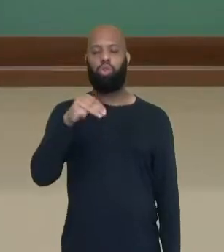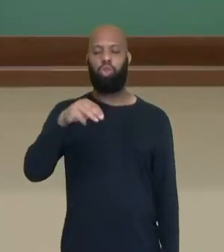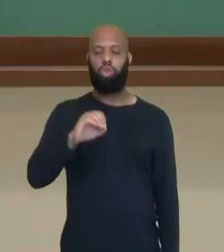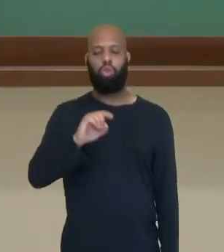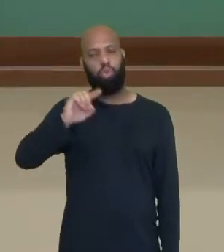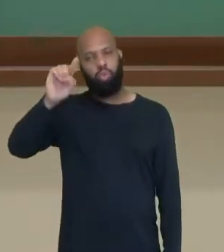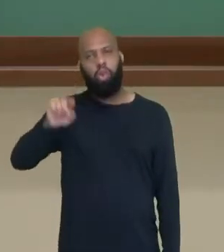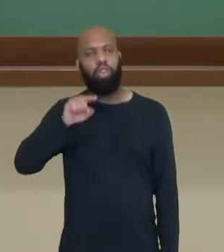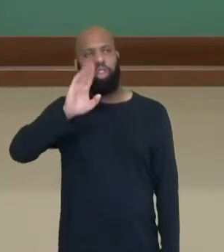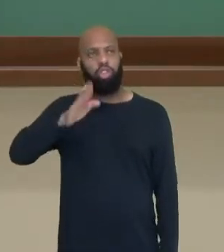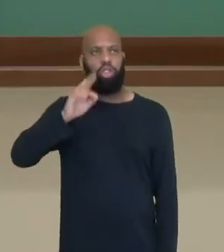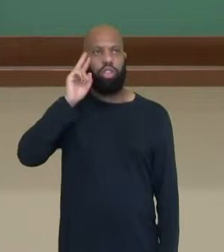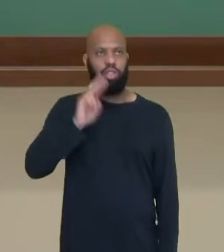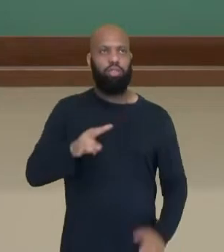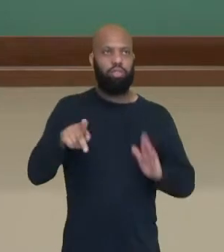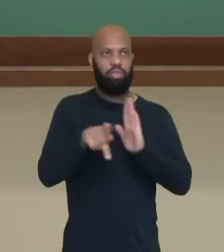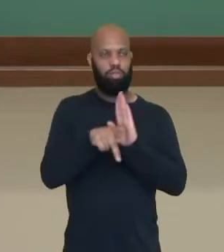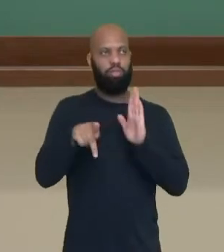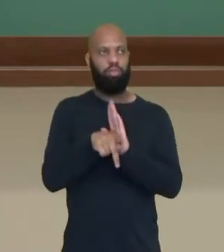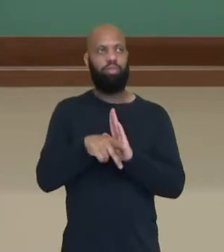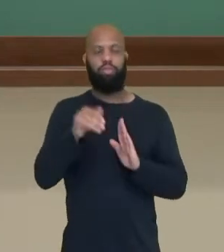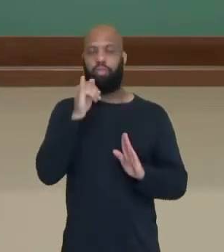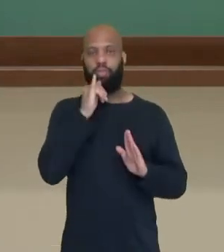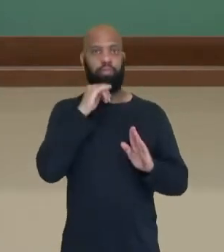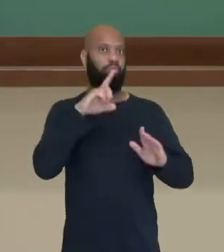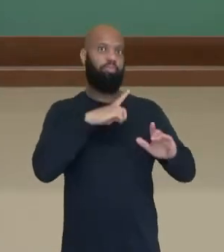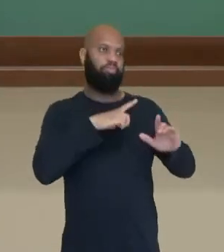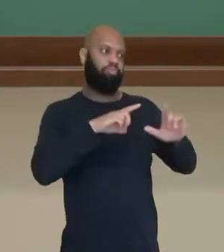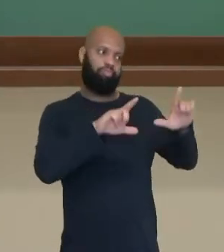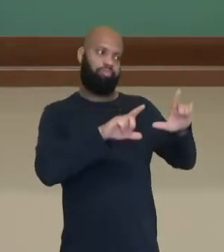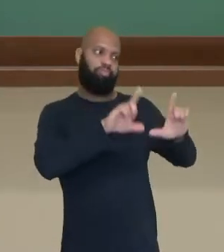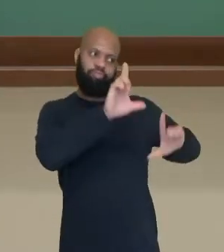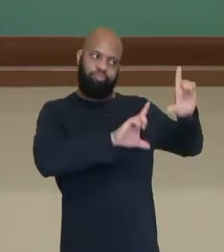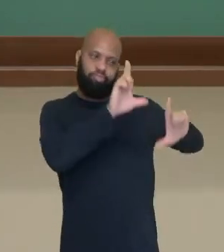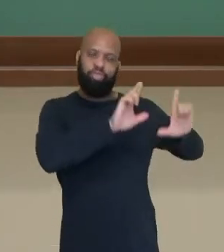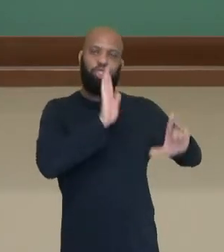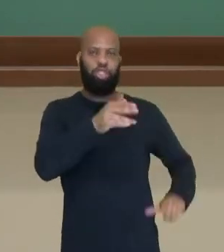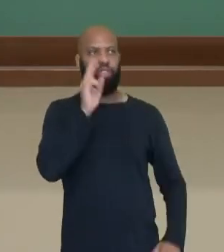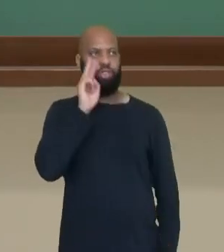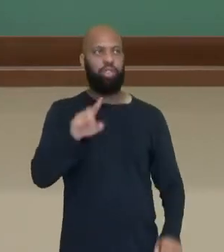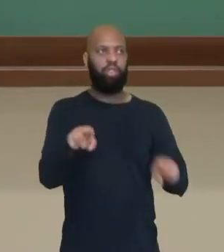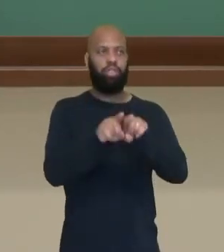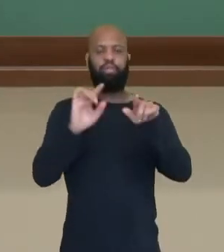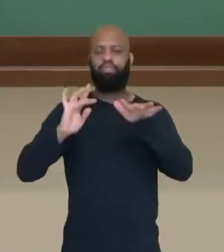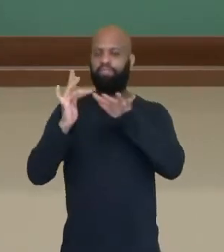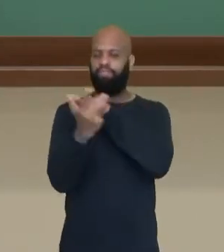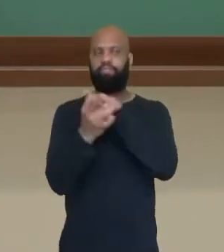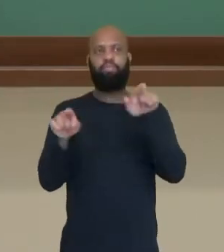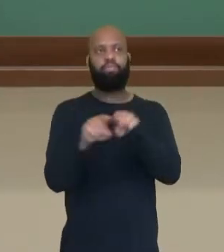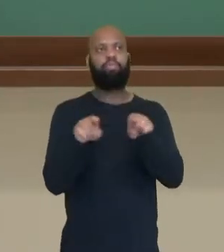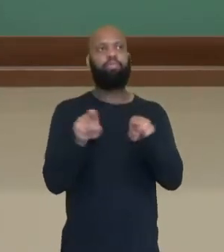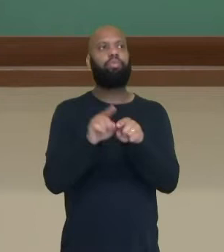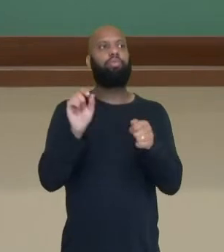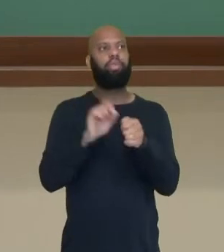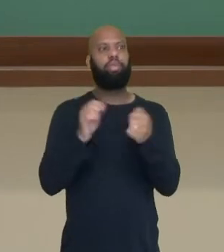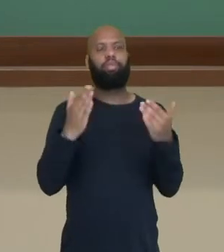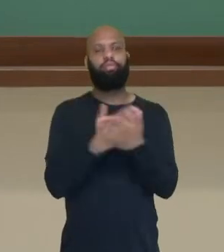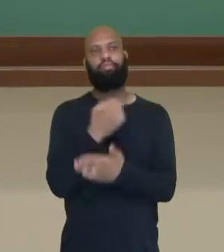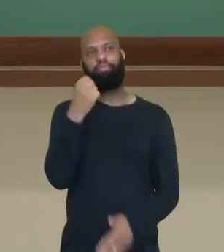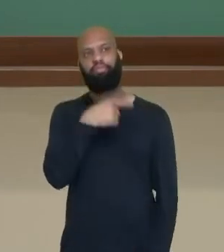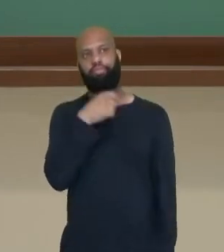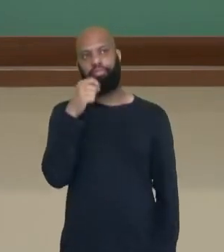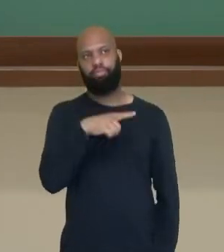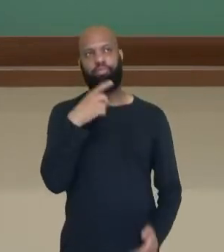visto, seja em propaganda, seja em próprias redes sociais. Às vezes vocês fazem até alguma piadinha,